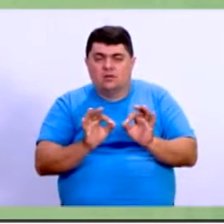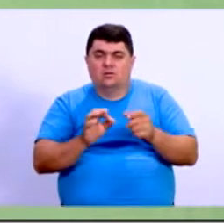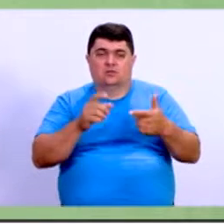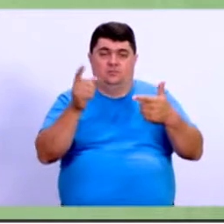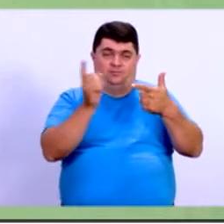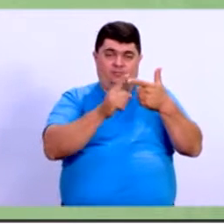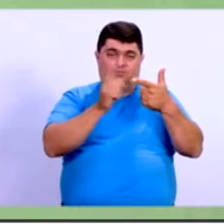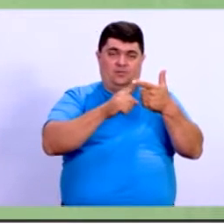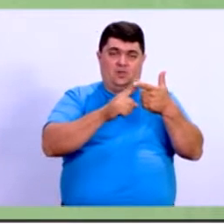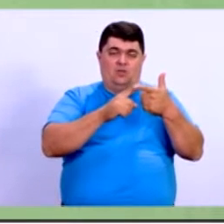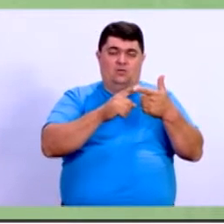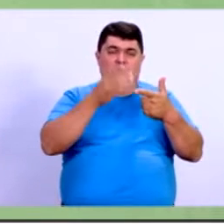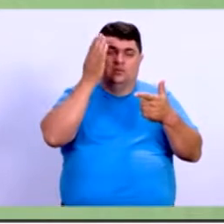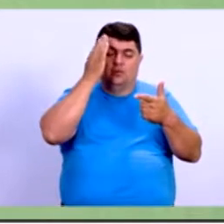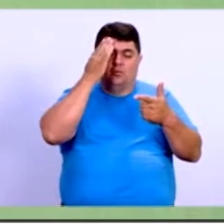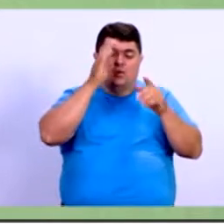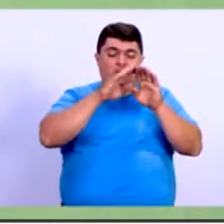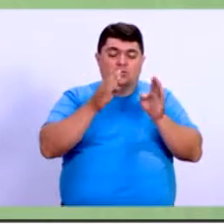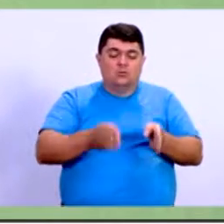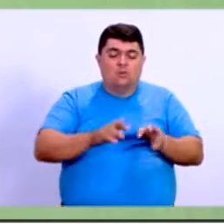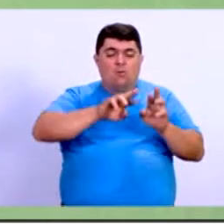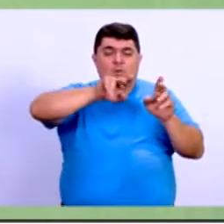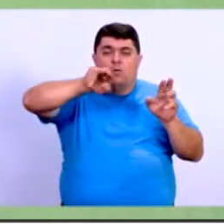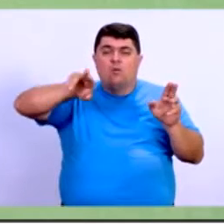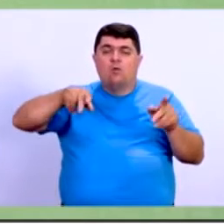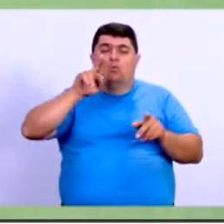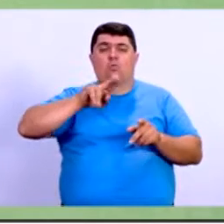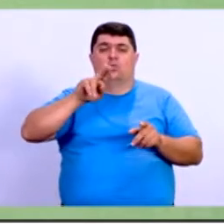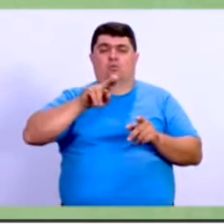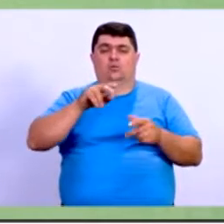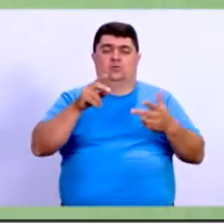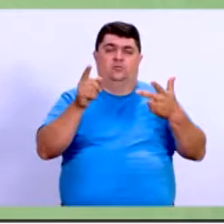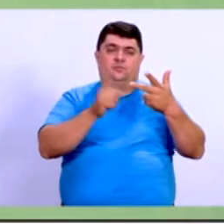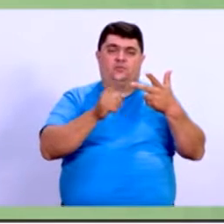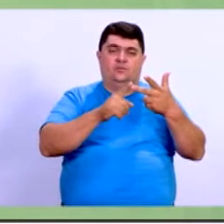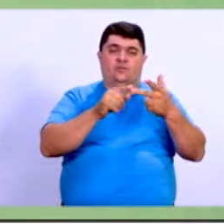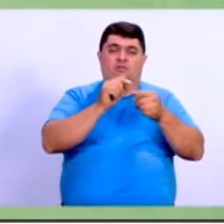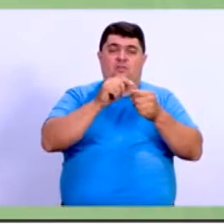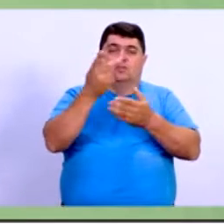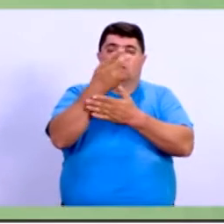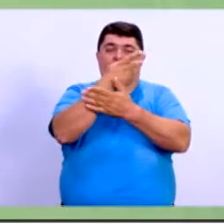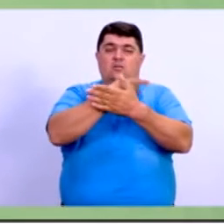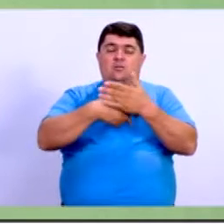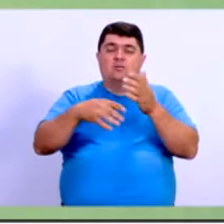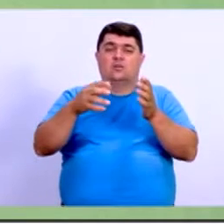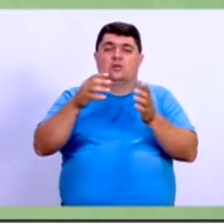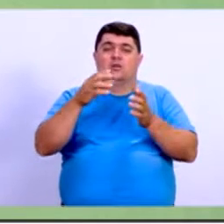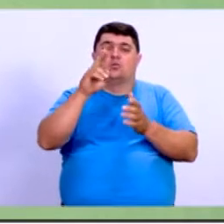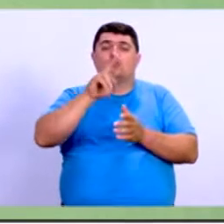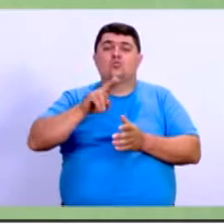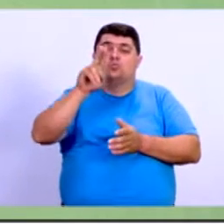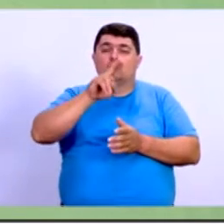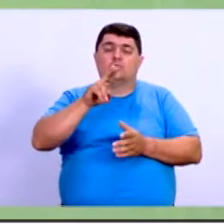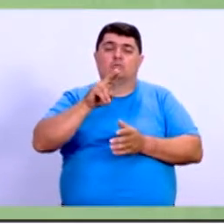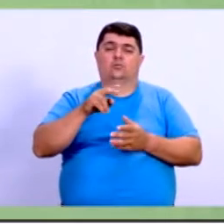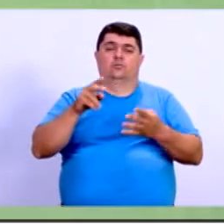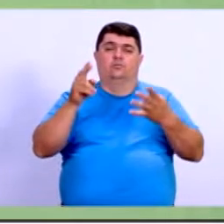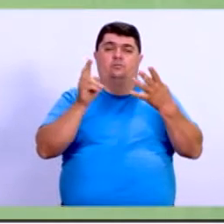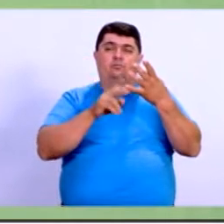Especificação de requisitos. Terceiro passo, diagrama de caso de uso. Quarto